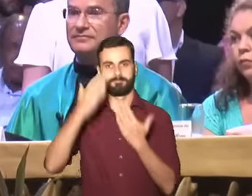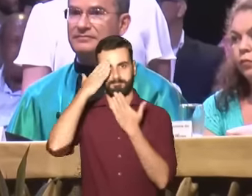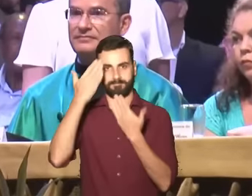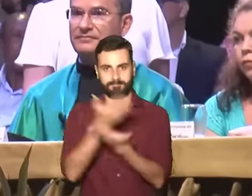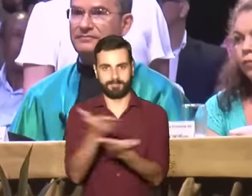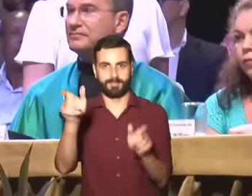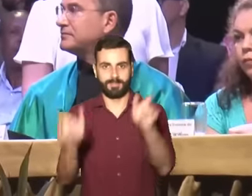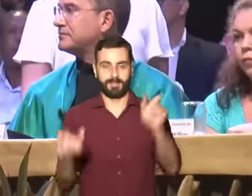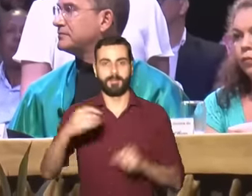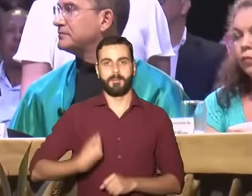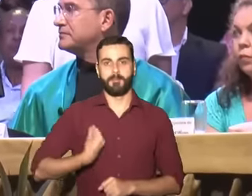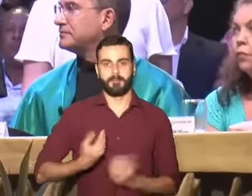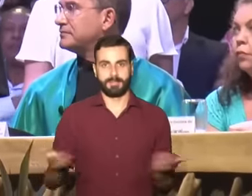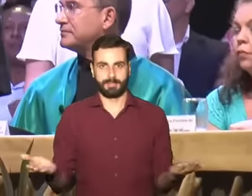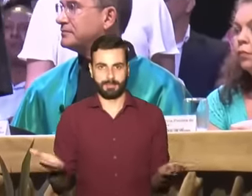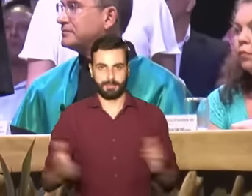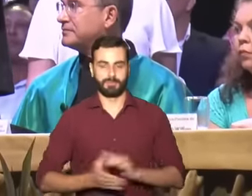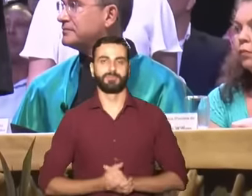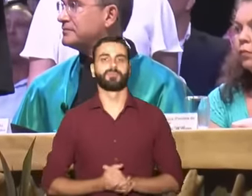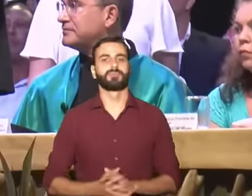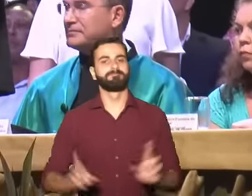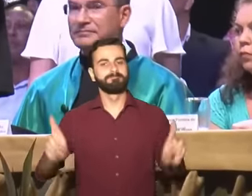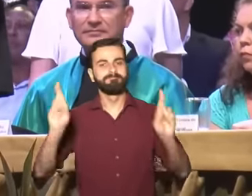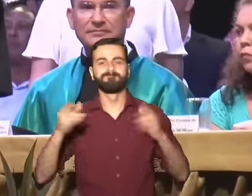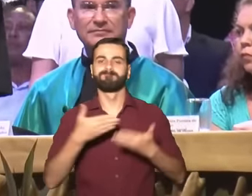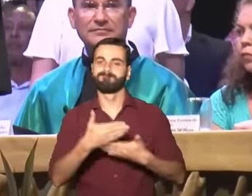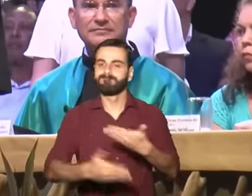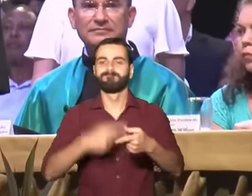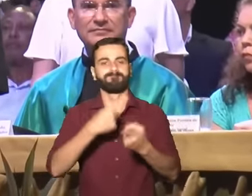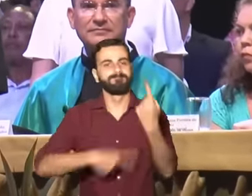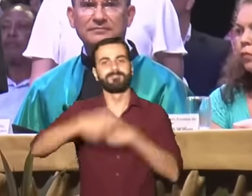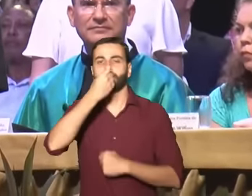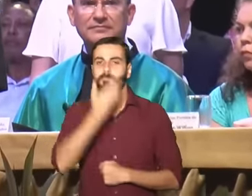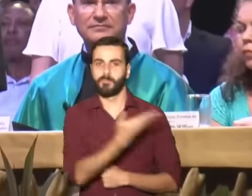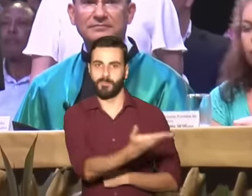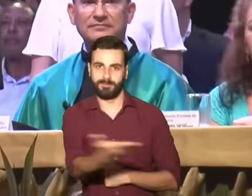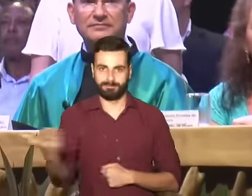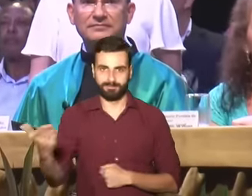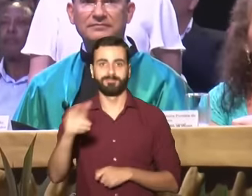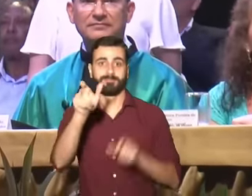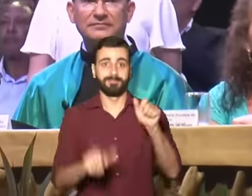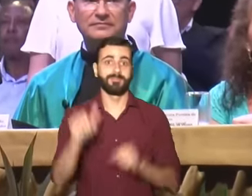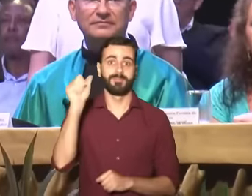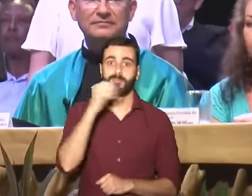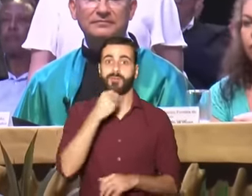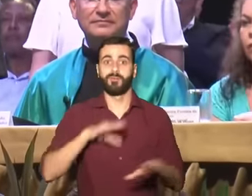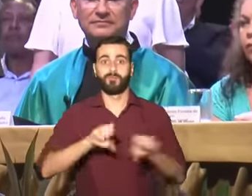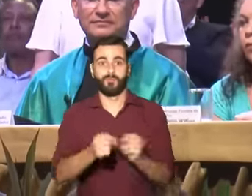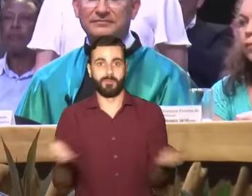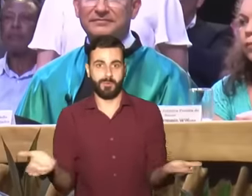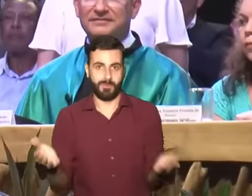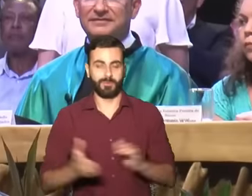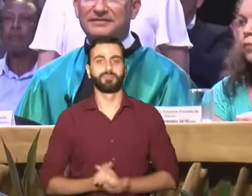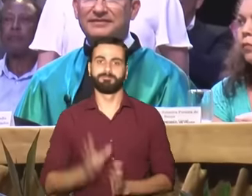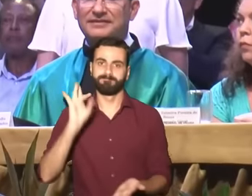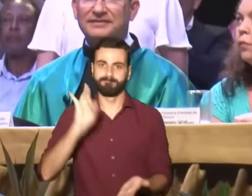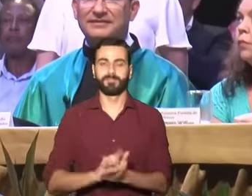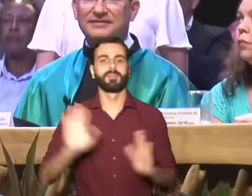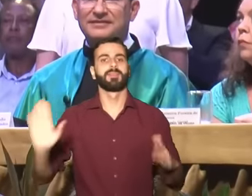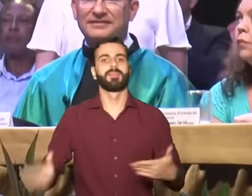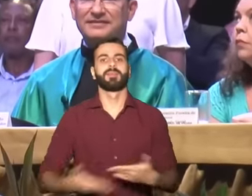agradecendo a presença de todos e desejando muito sucesso às formandas e formandos,